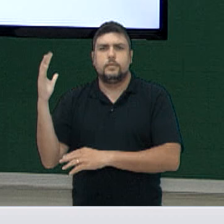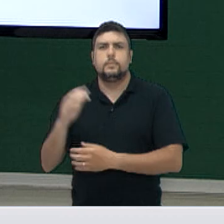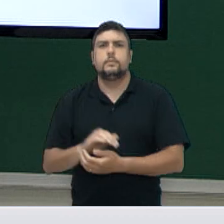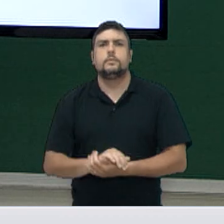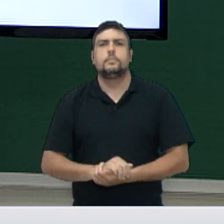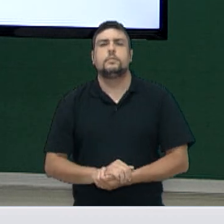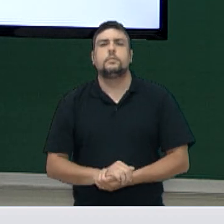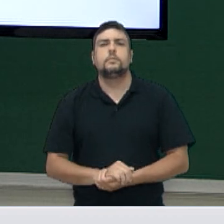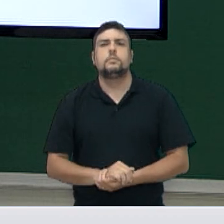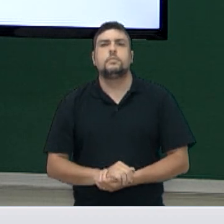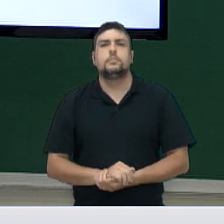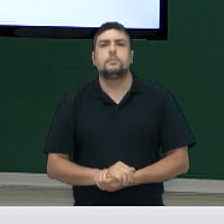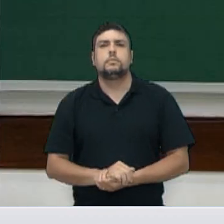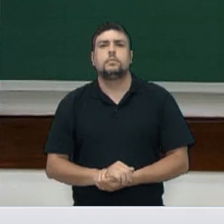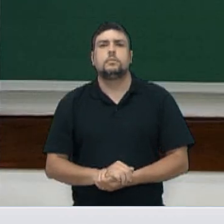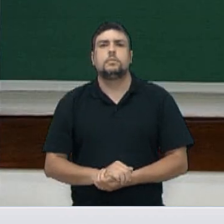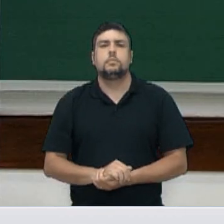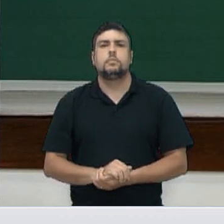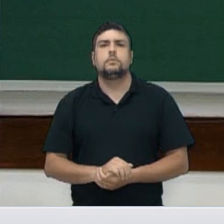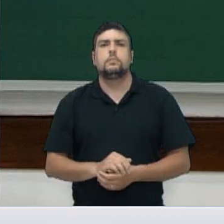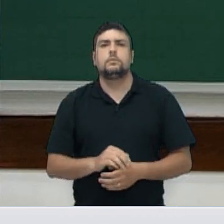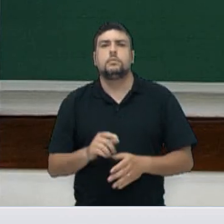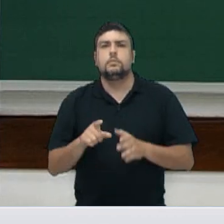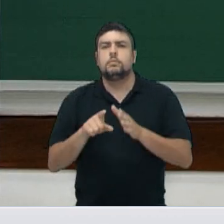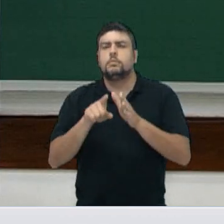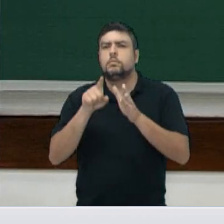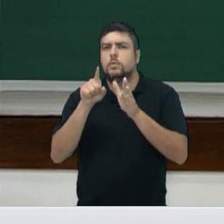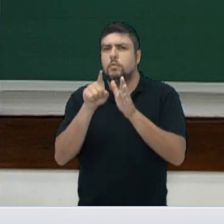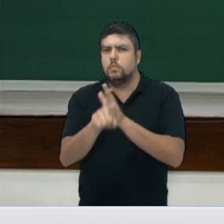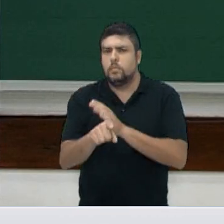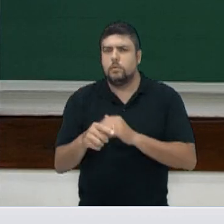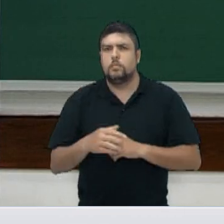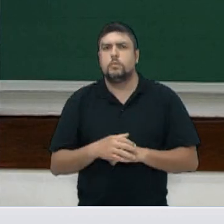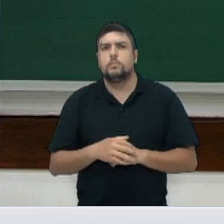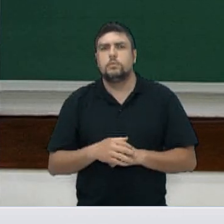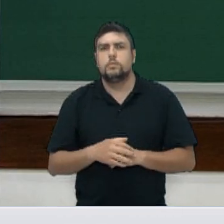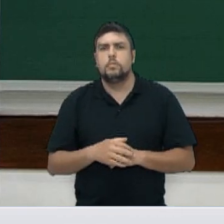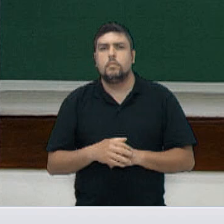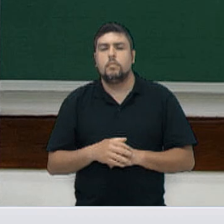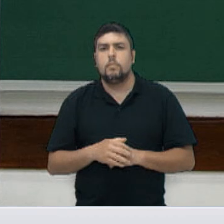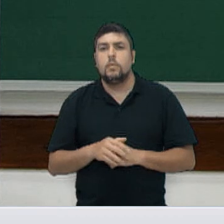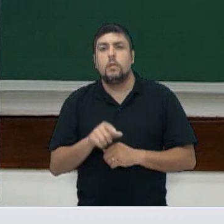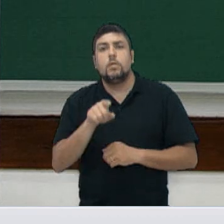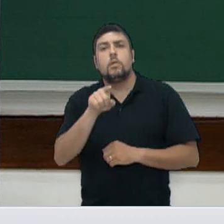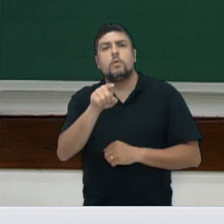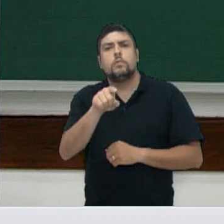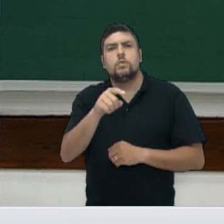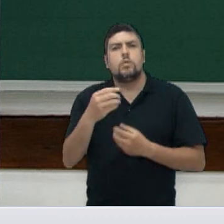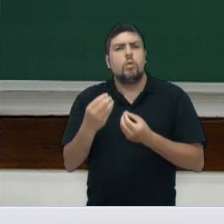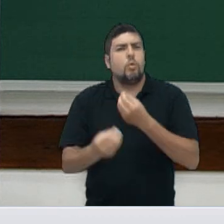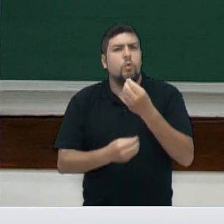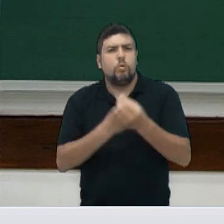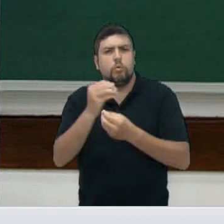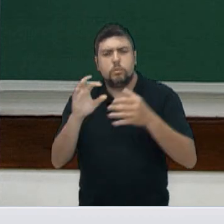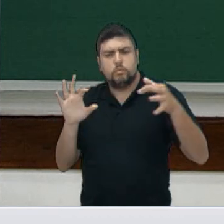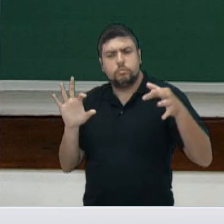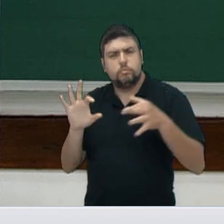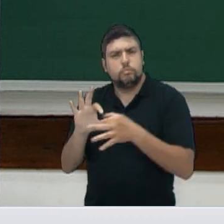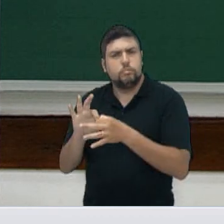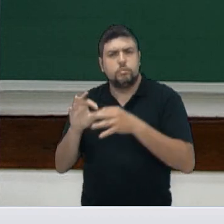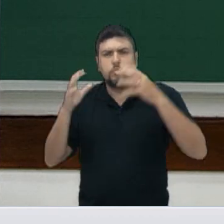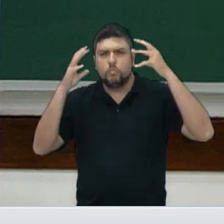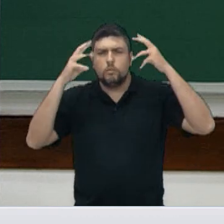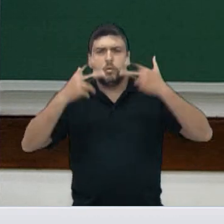A pergunta: qual é a relação que você tem com os animais?